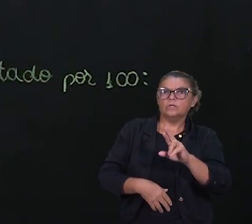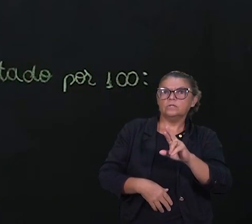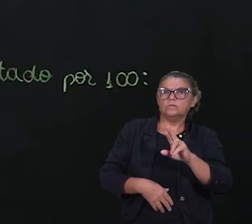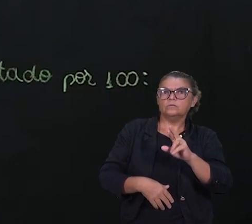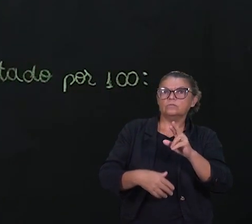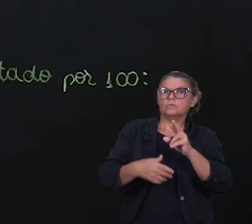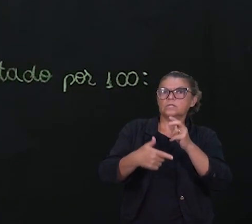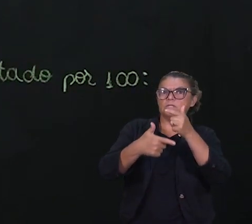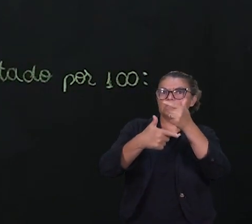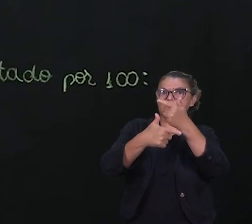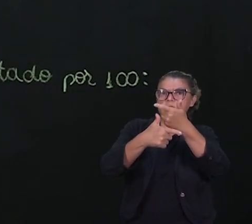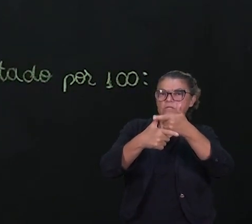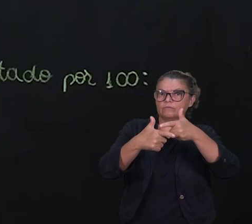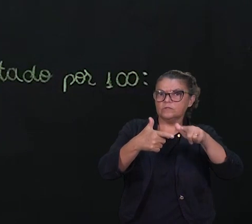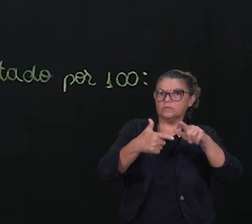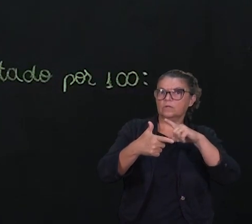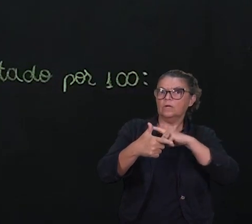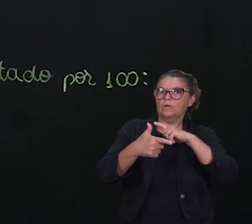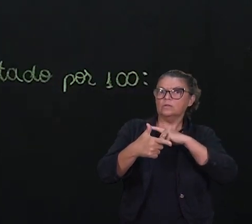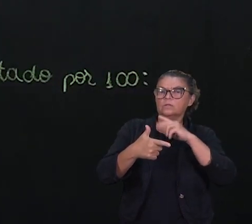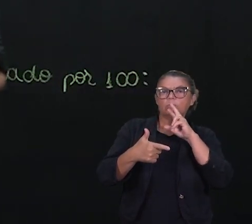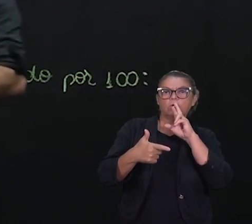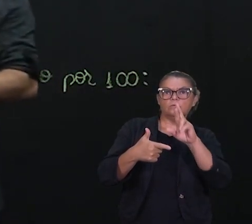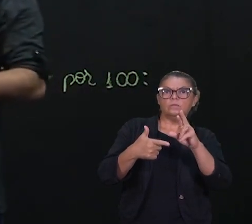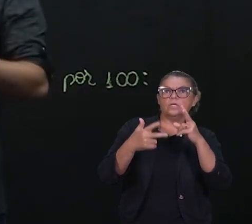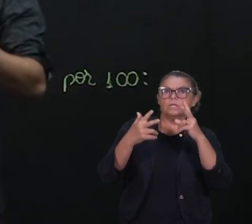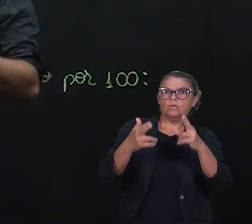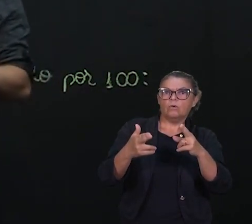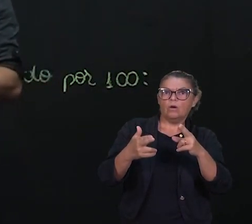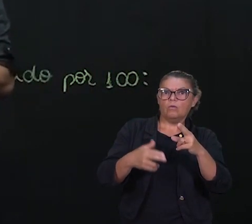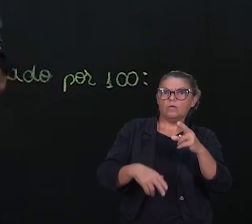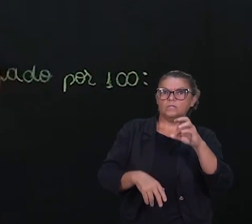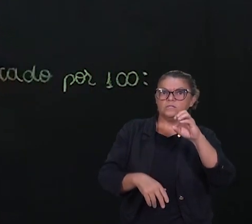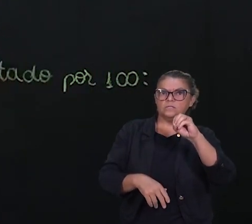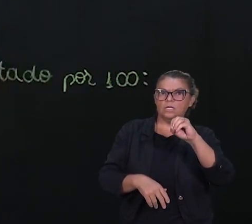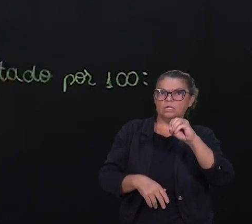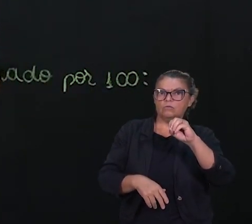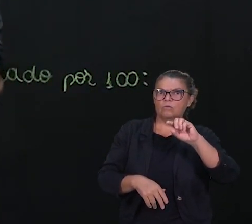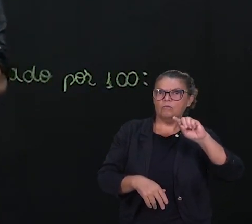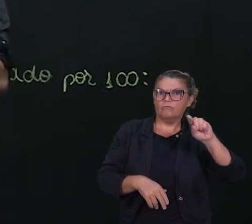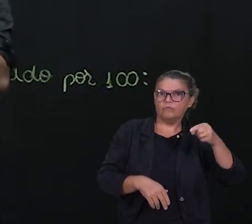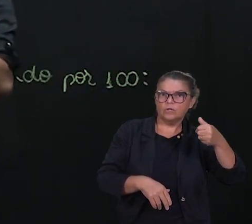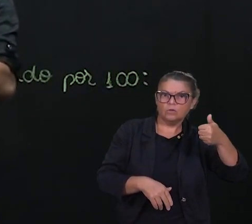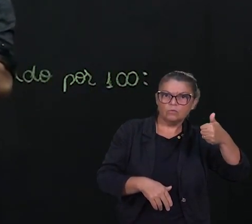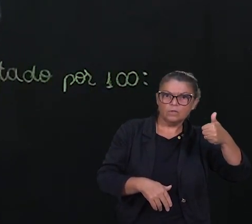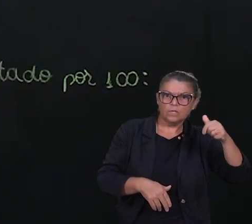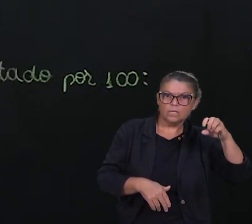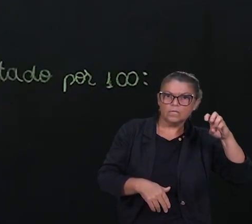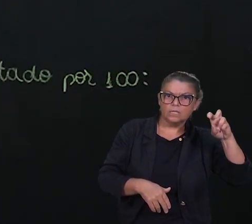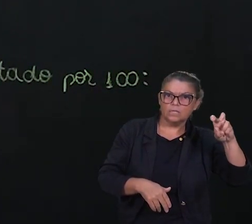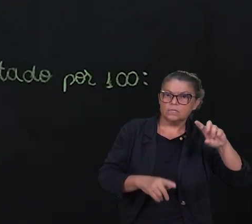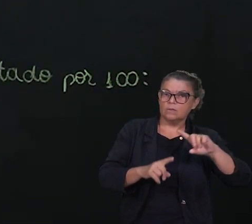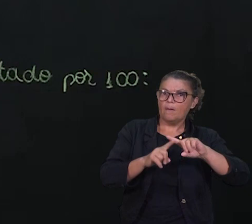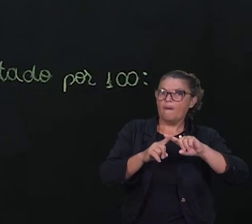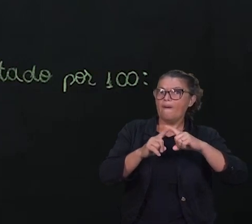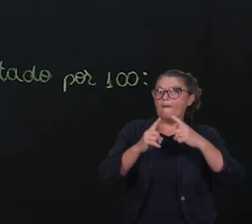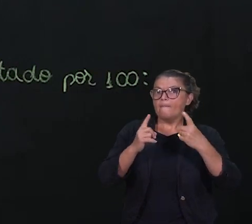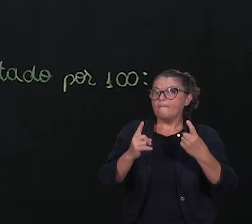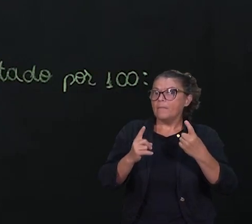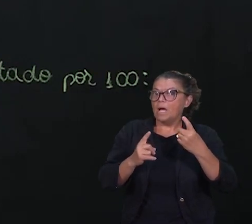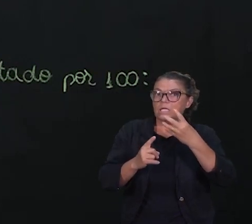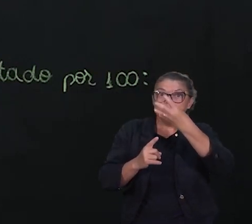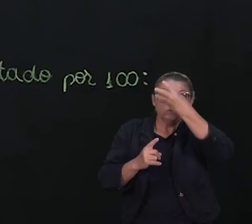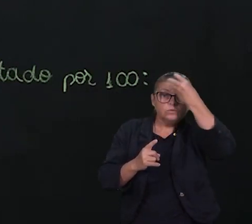essa divisão, nós temos como resultado igual a 0,15. Mas não se